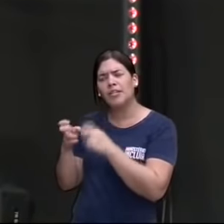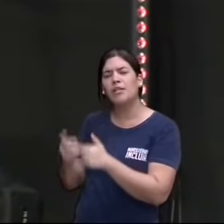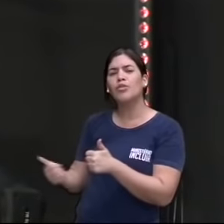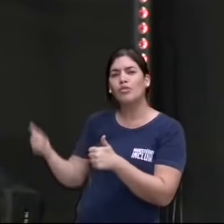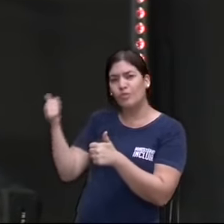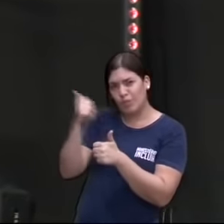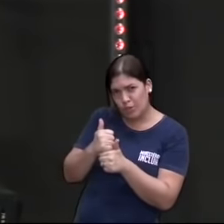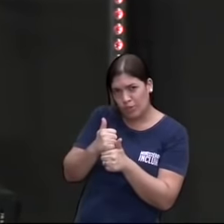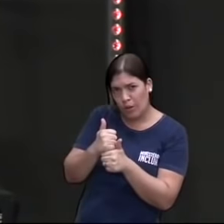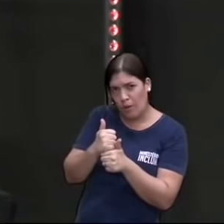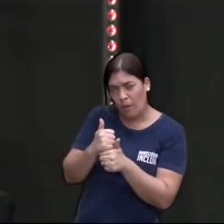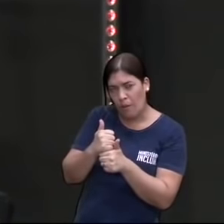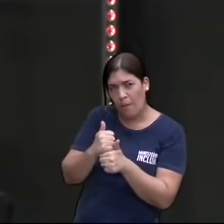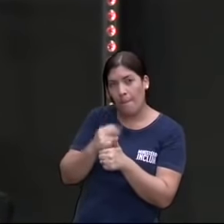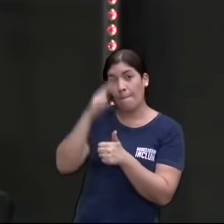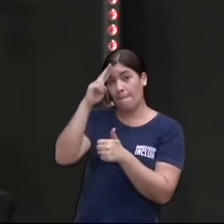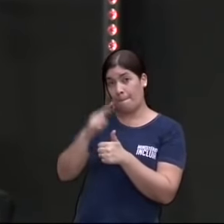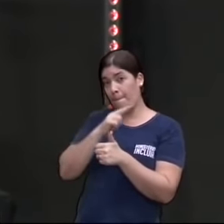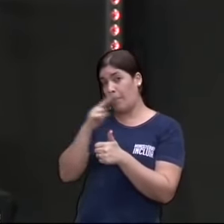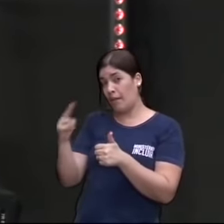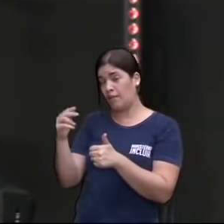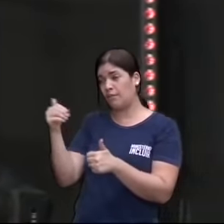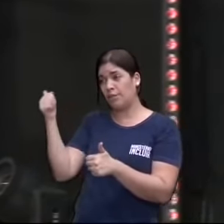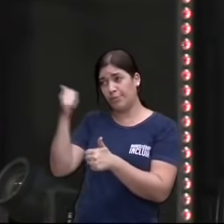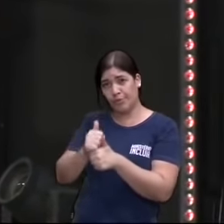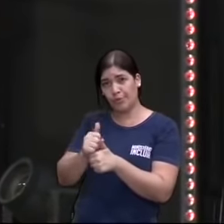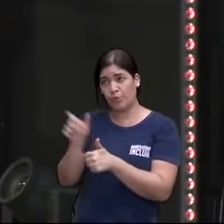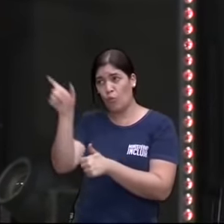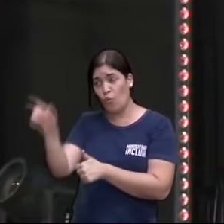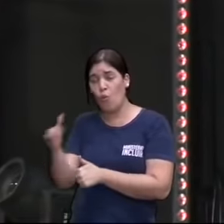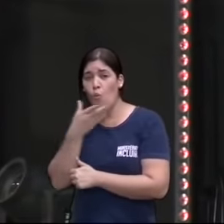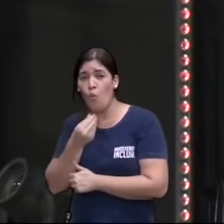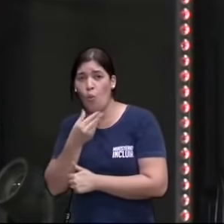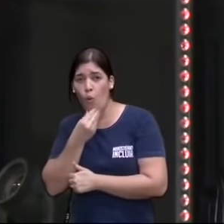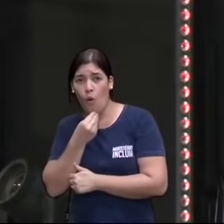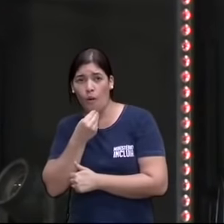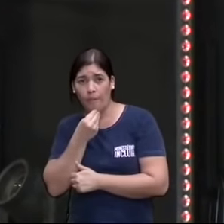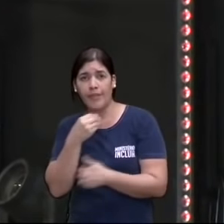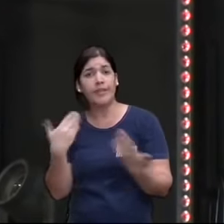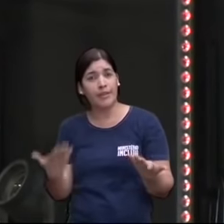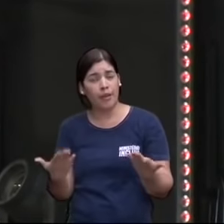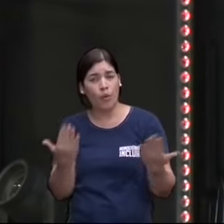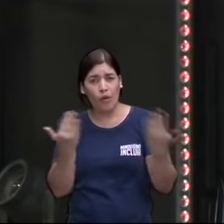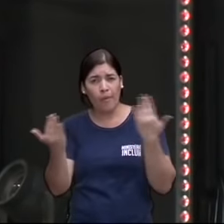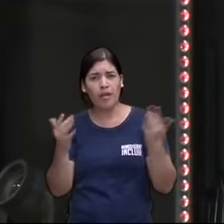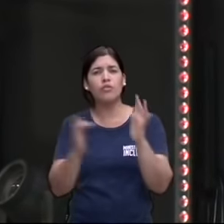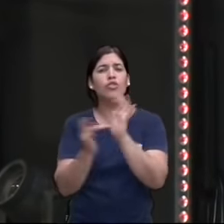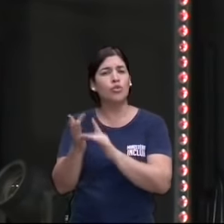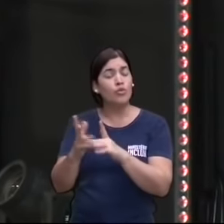Alguém morreu por outra pessoa, pois Cristo fez exatamente isso por nós.